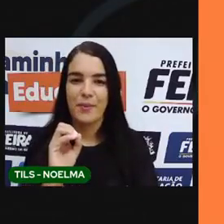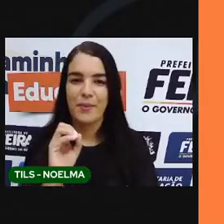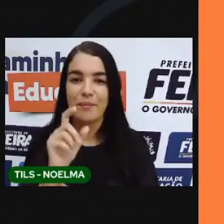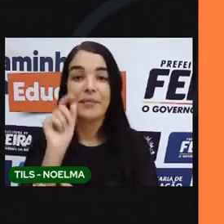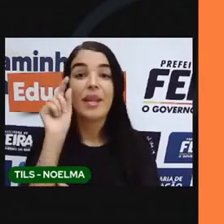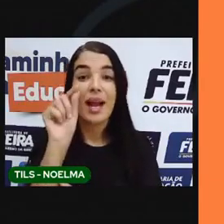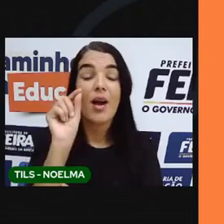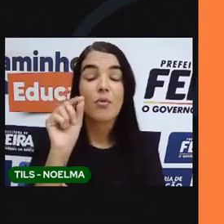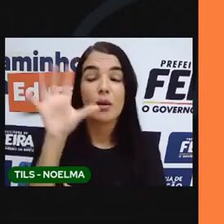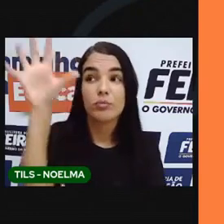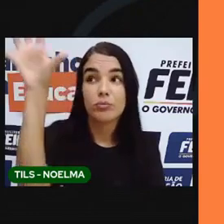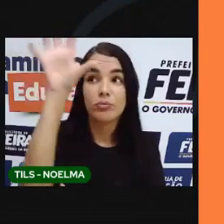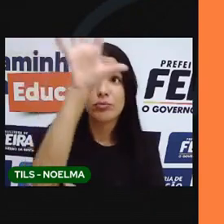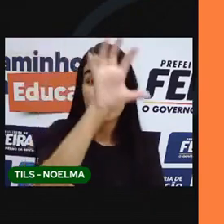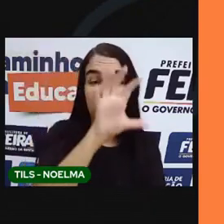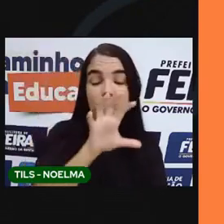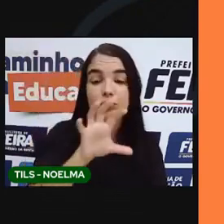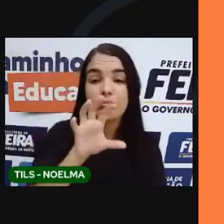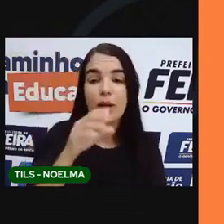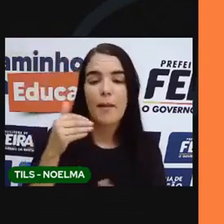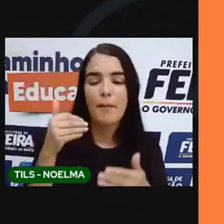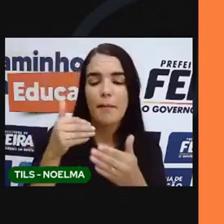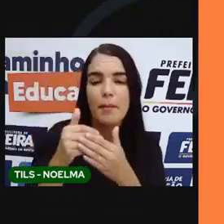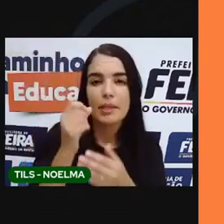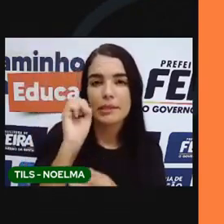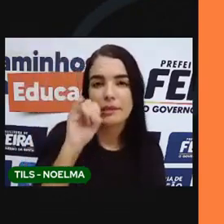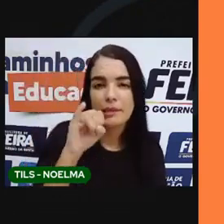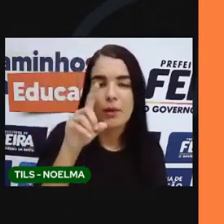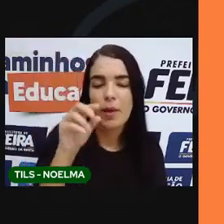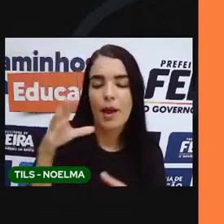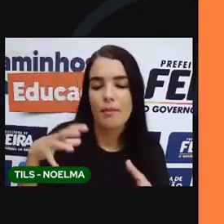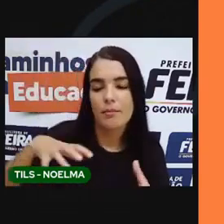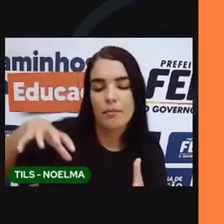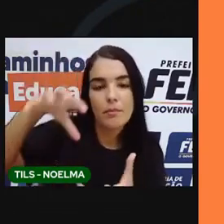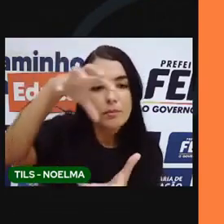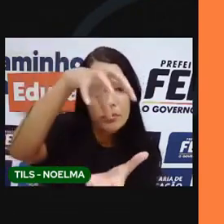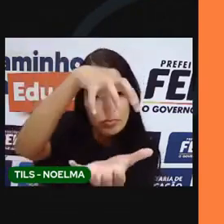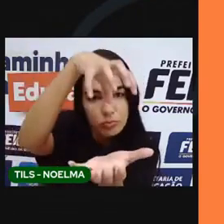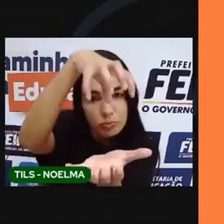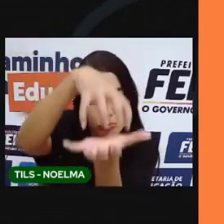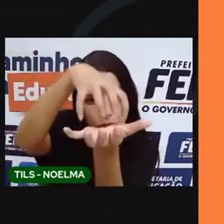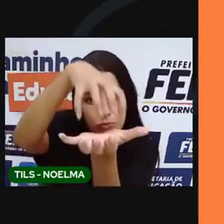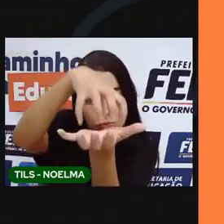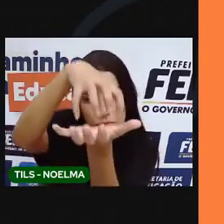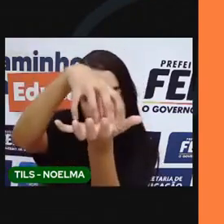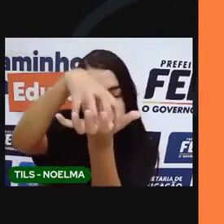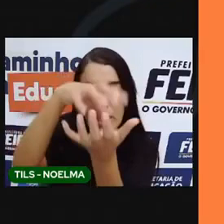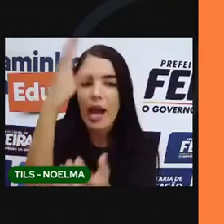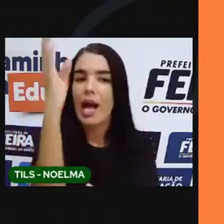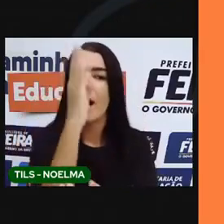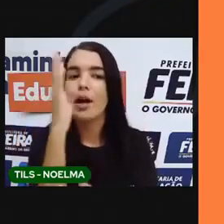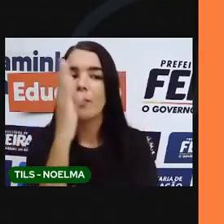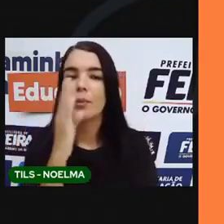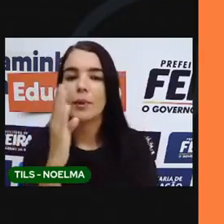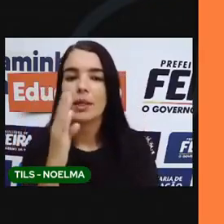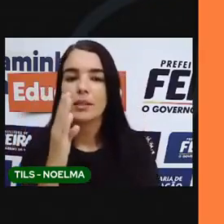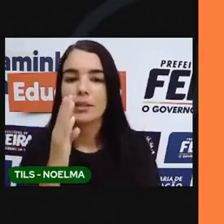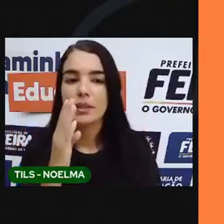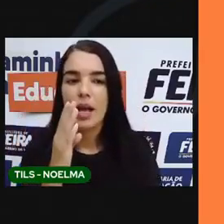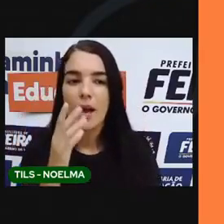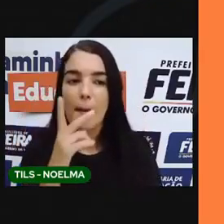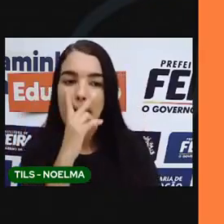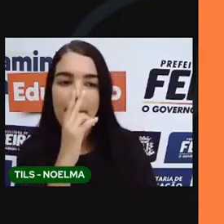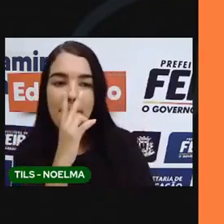Ele localiza-se principalmente no Planalto Central brasileiro. O Cerrado brasileiro é reconhecido como a